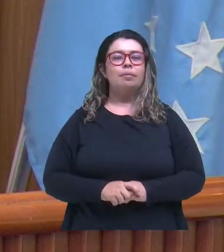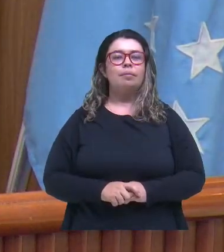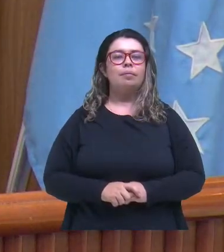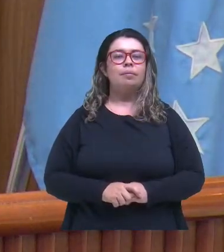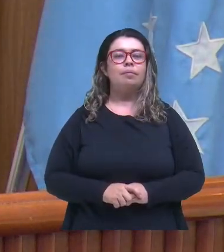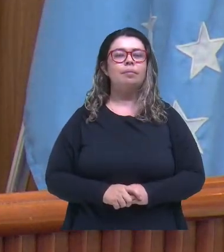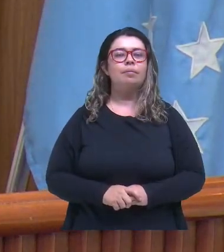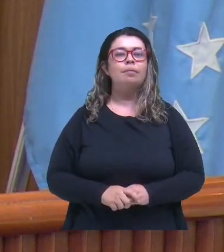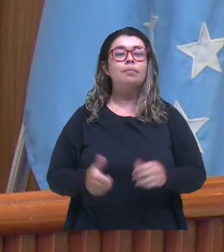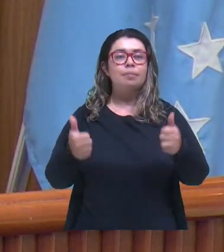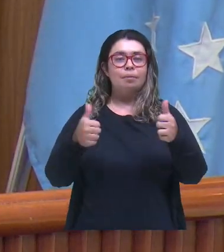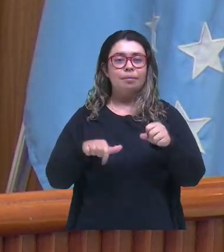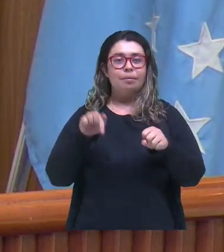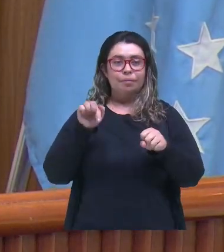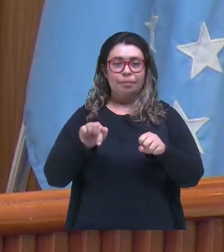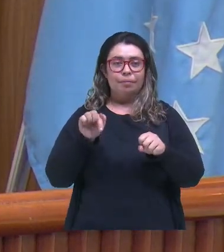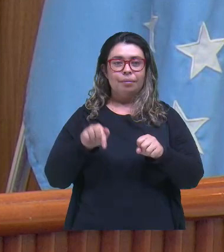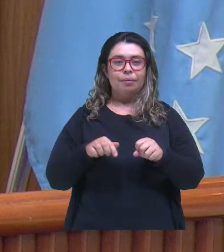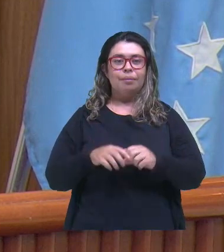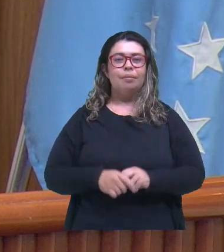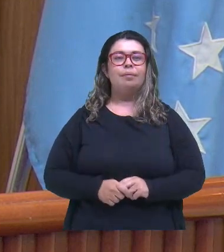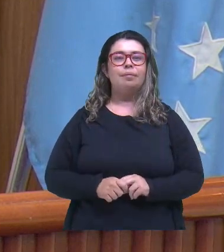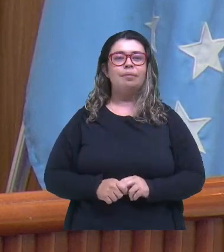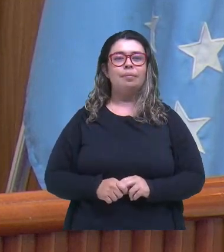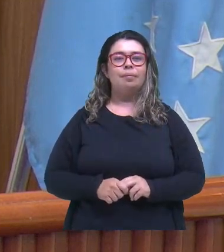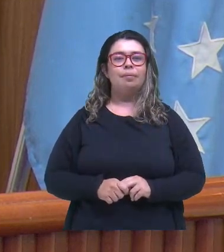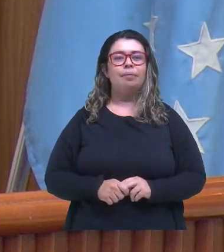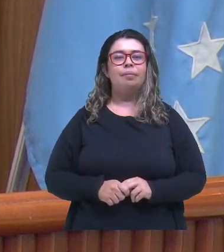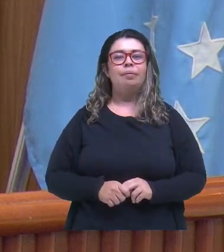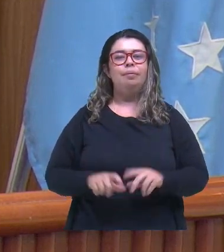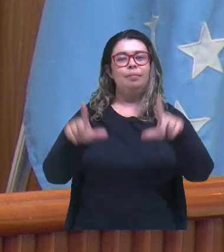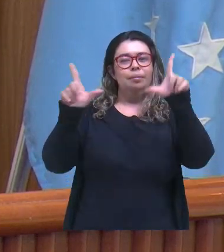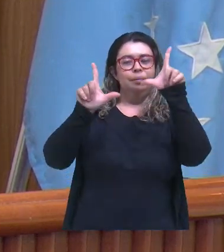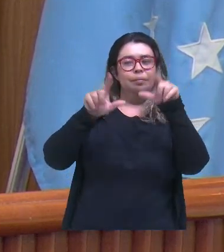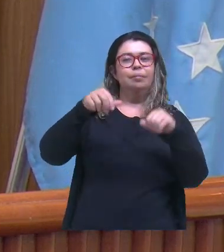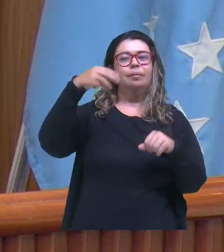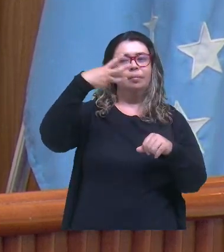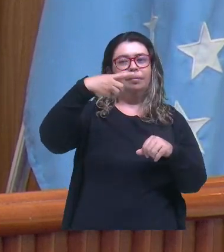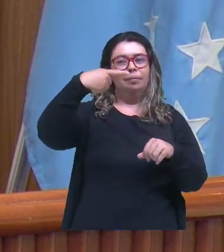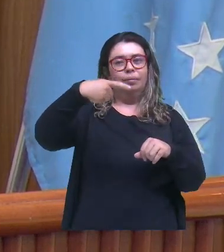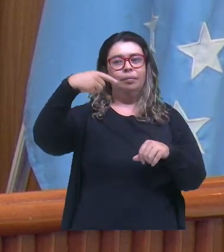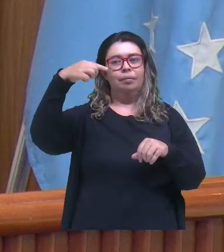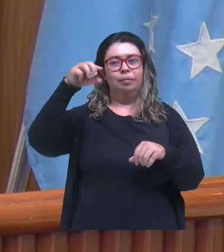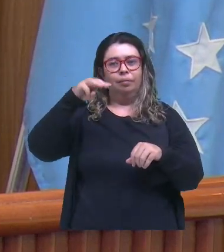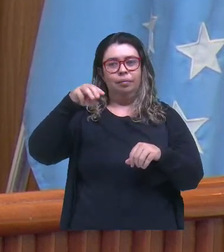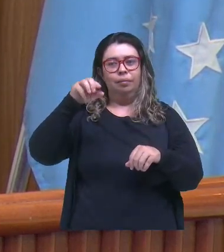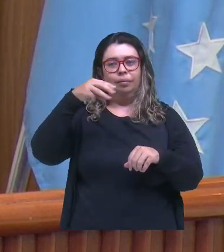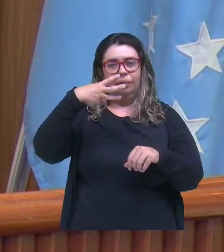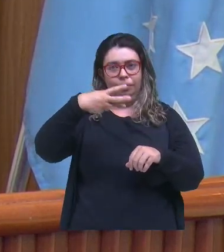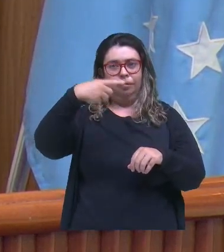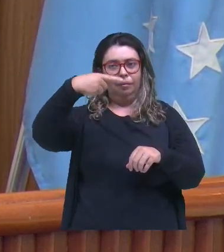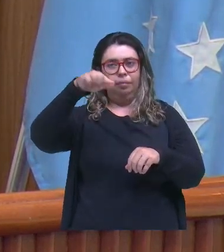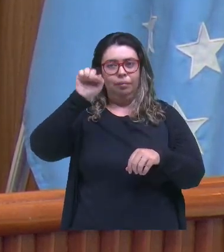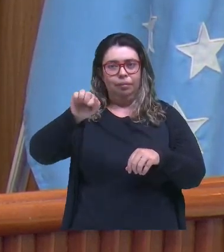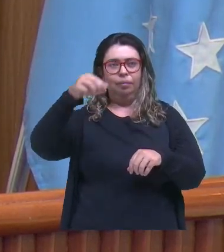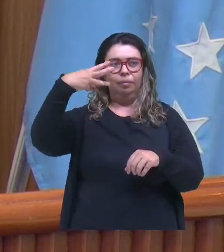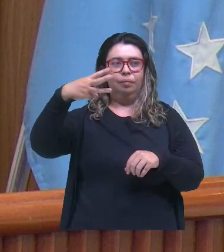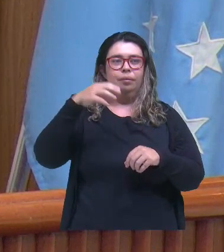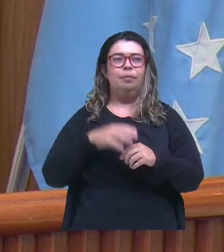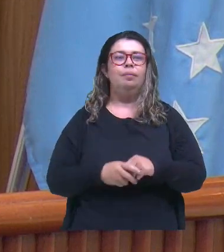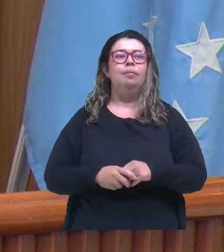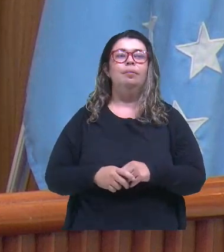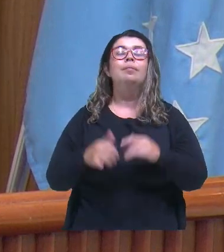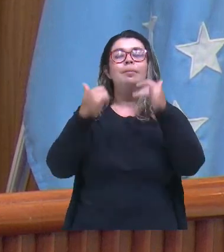Nós estamos ao vivo, a partir de agora, pelo canal 31.3 da TV Câmara, canal digital. Já podem avisar